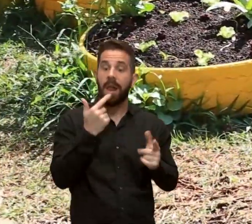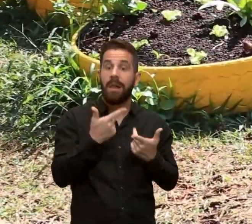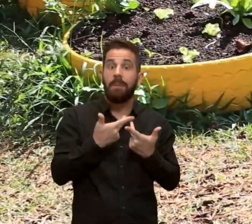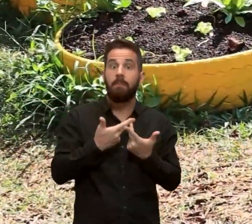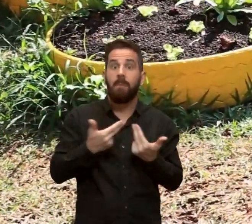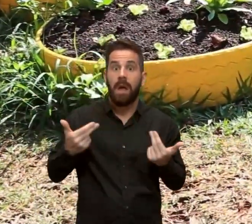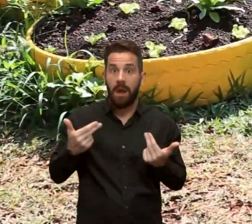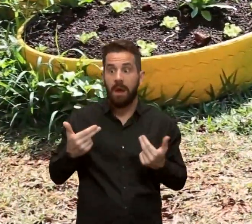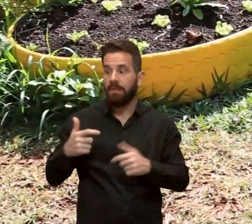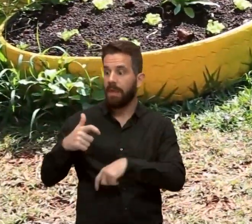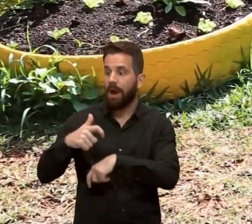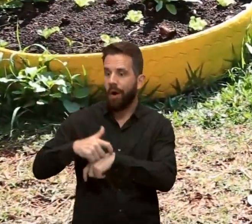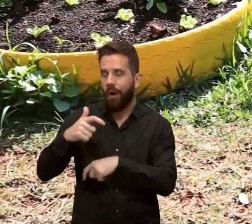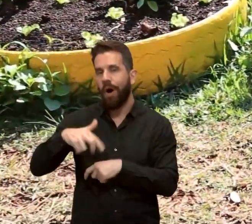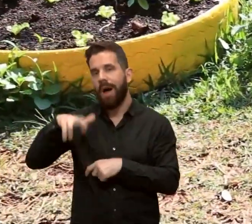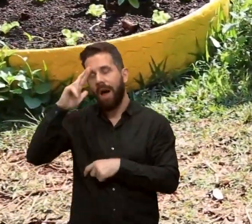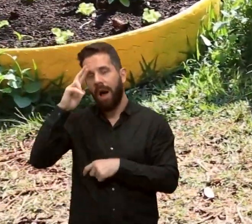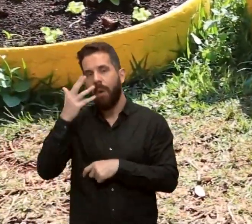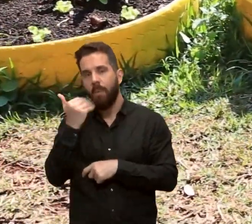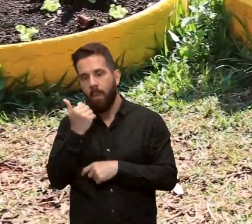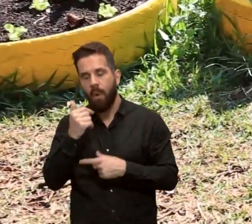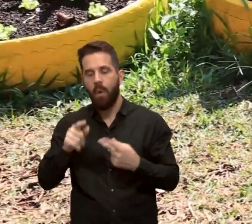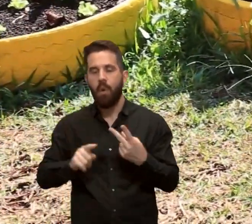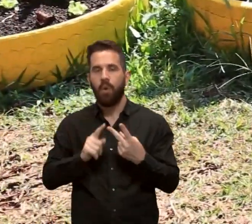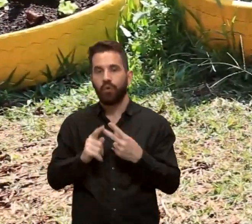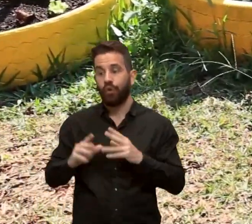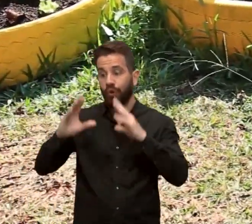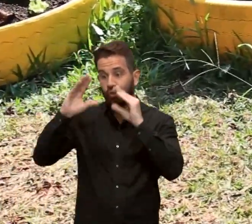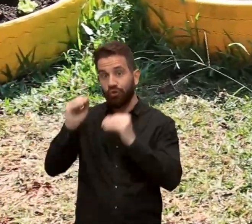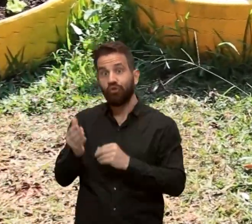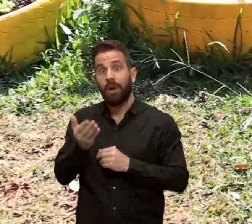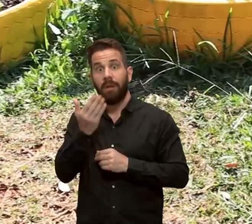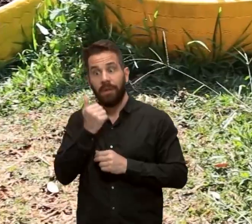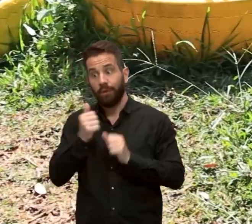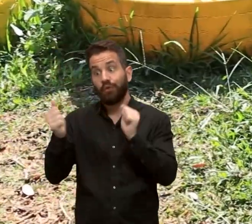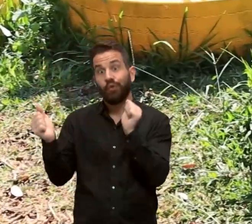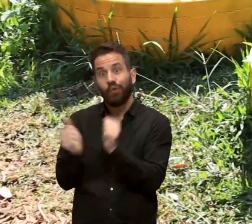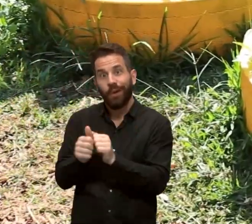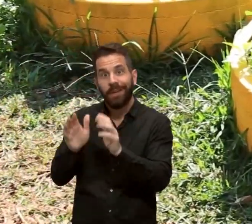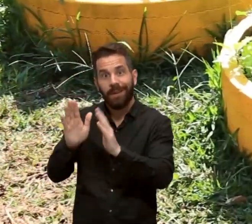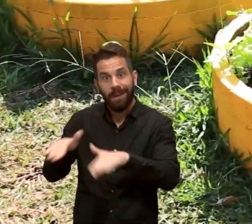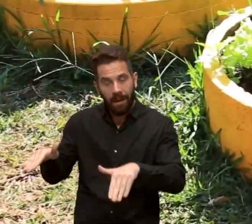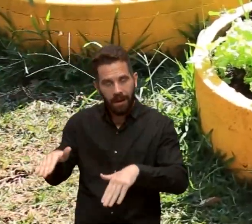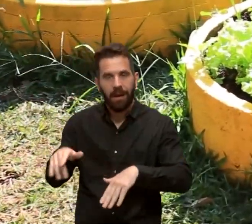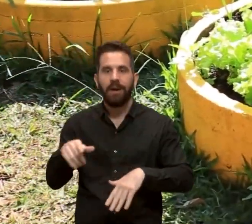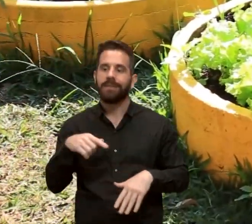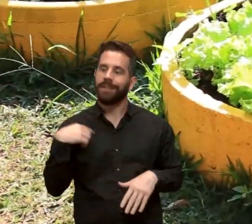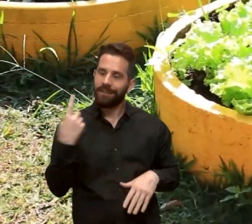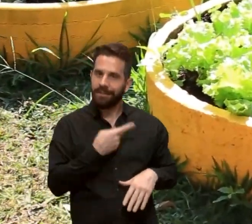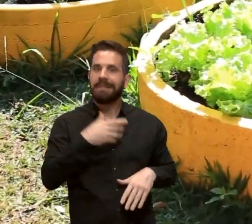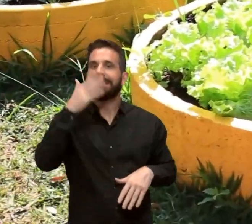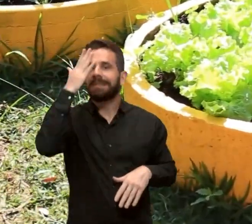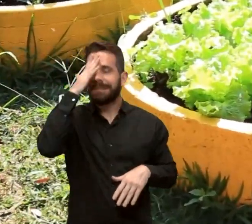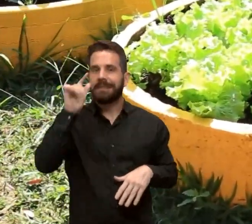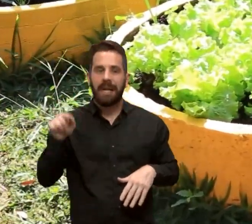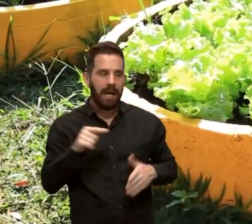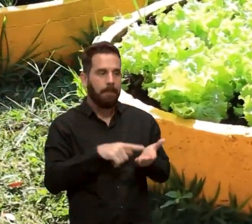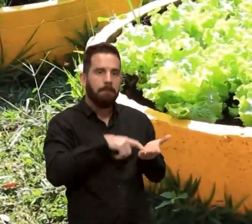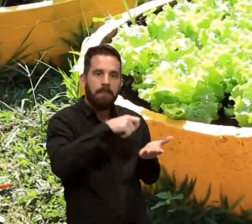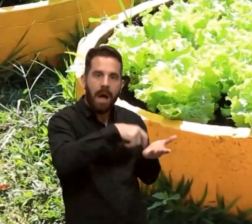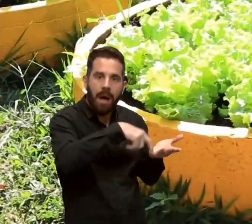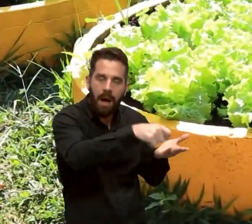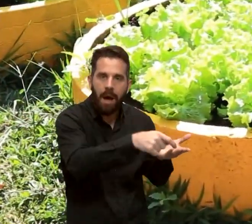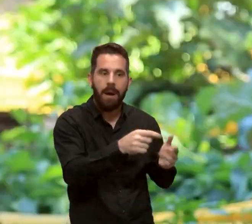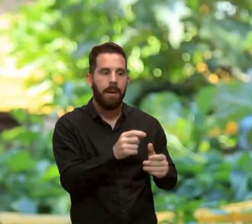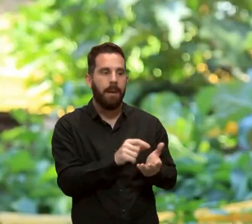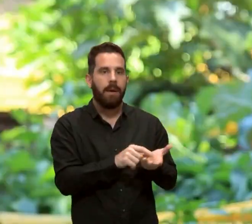consome no almoço, no jantar, junto às crianças, eles são plantados, eles são cuidados, eles são colhidos,